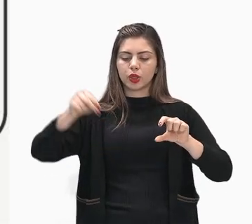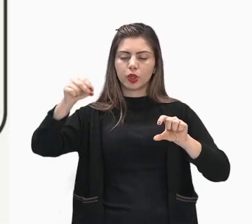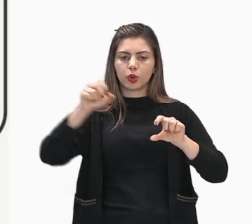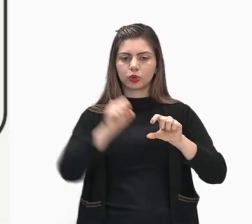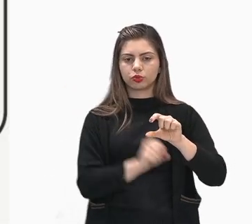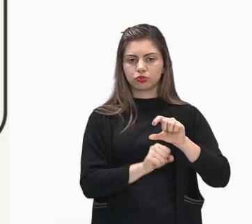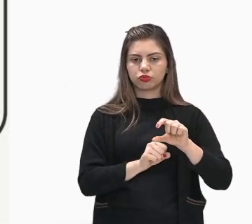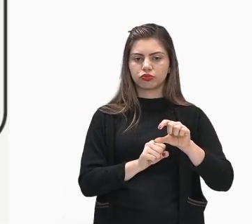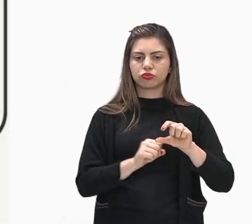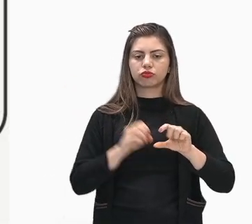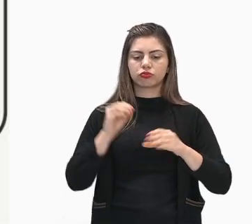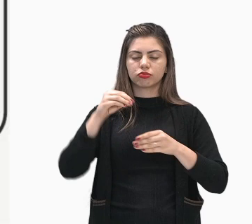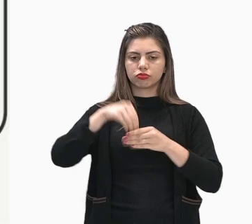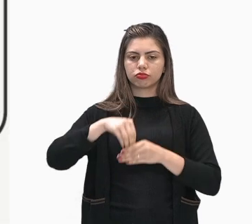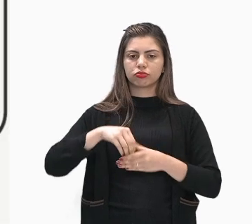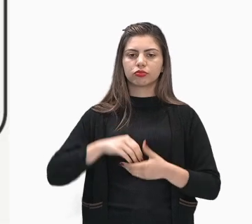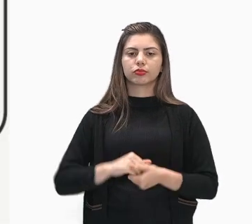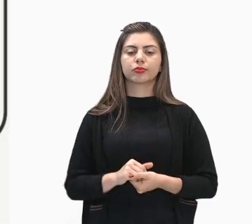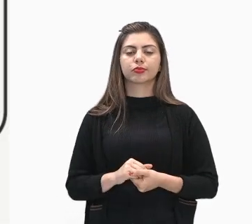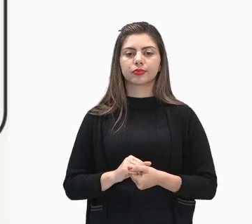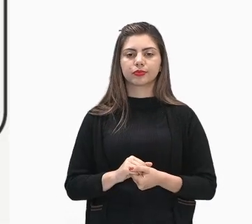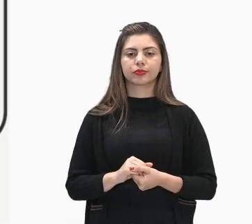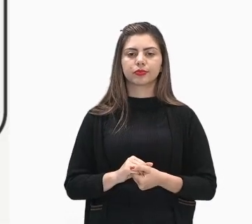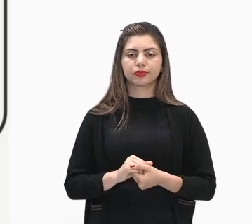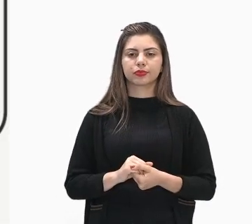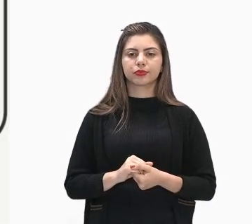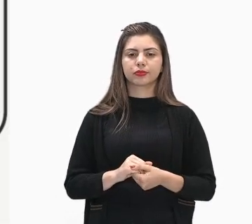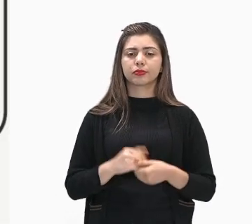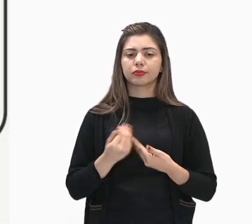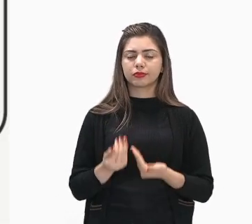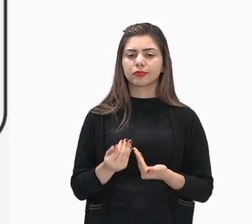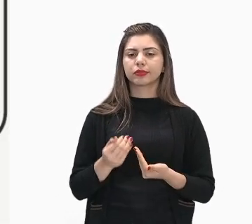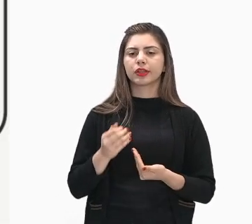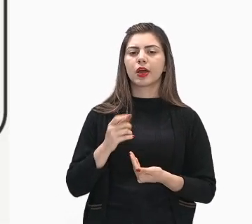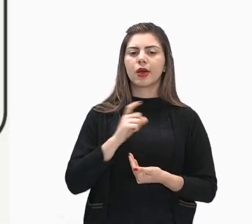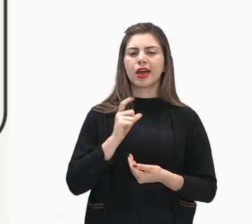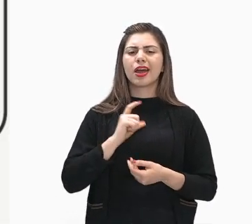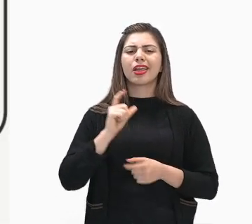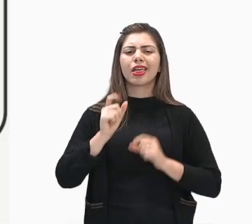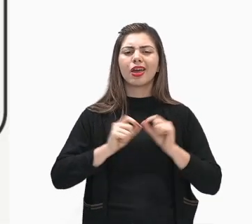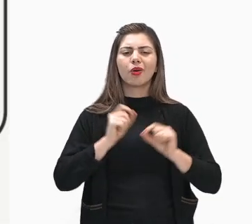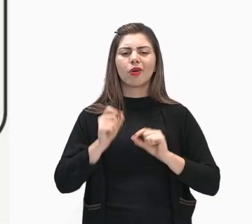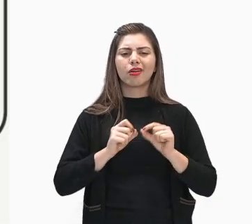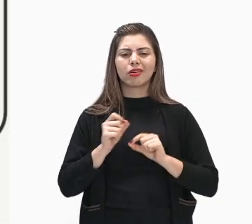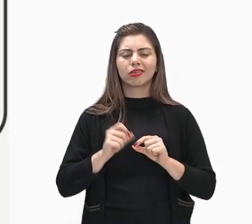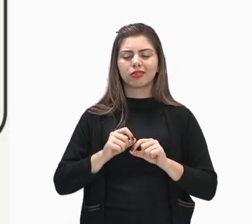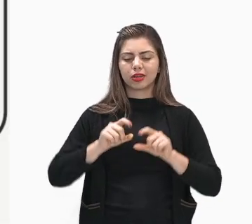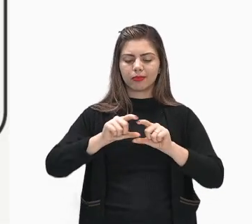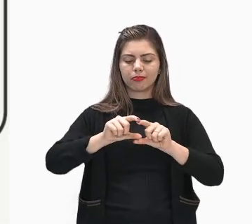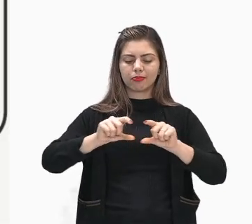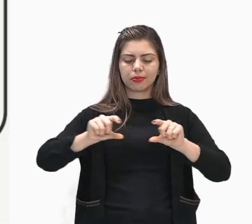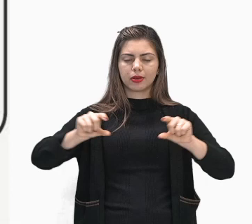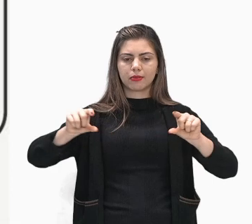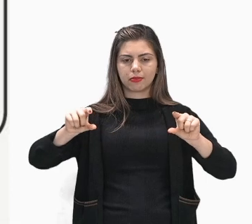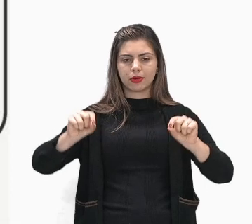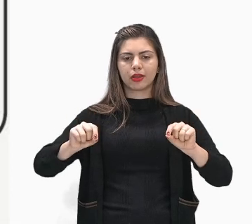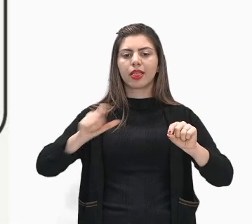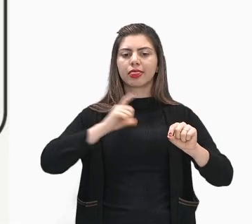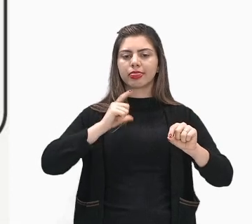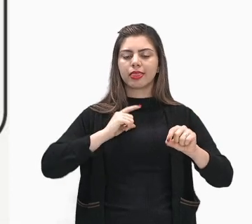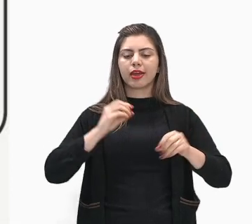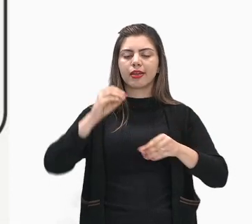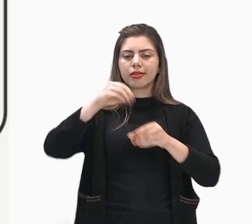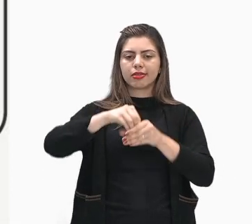dos polos magnéticos. Os polos magnéticos são as partes localizadas nas extremidades do